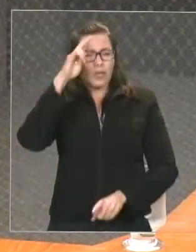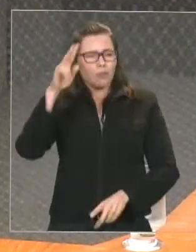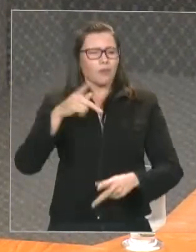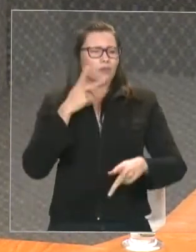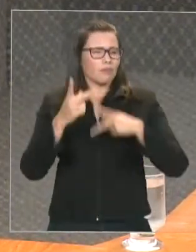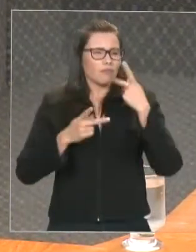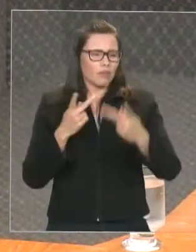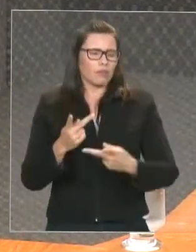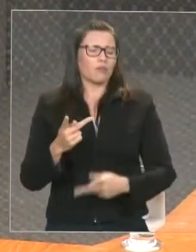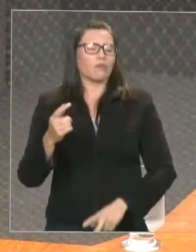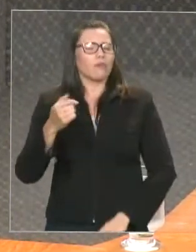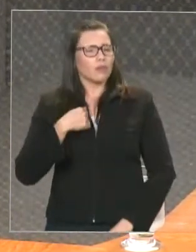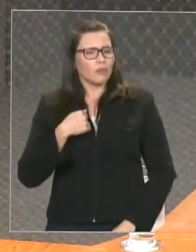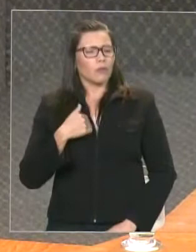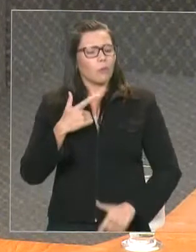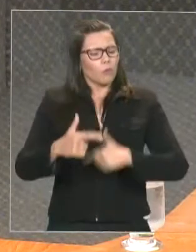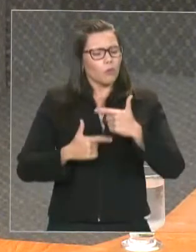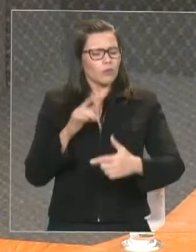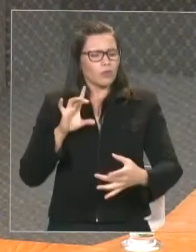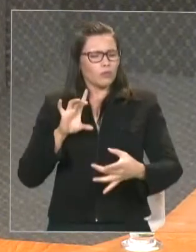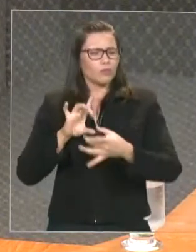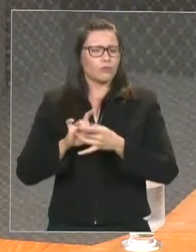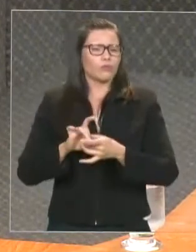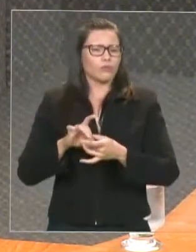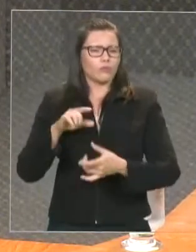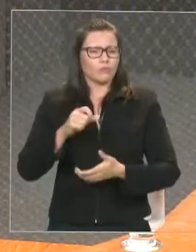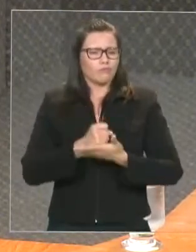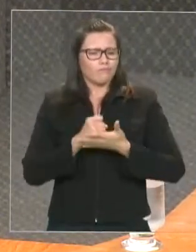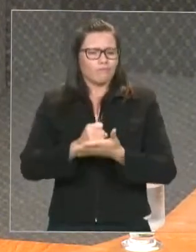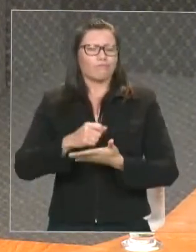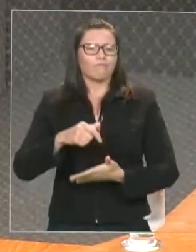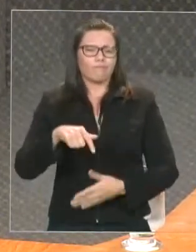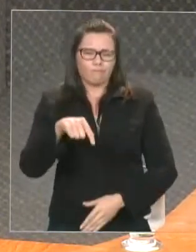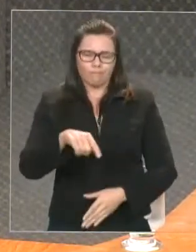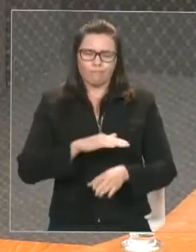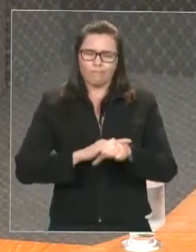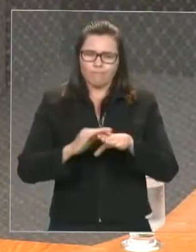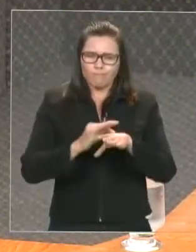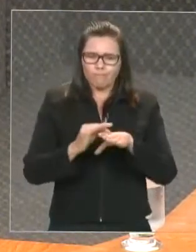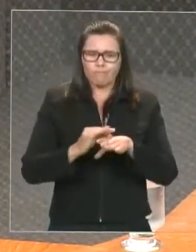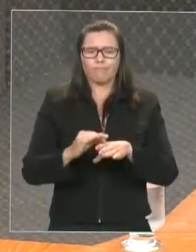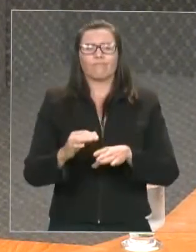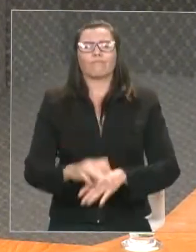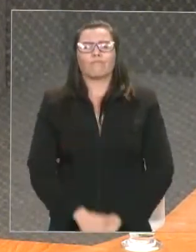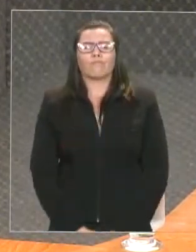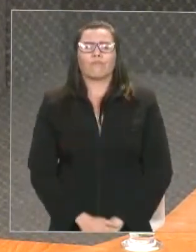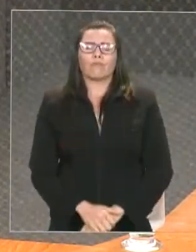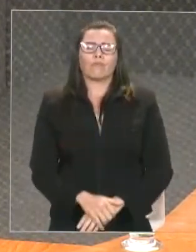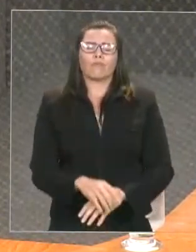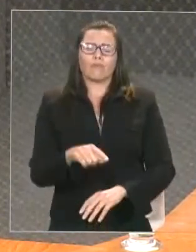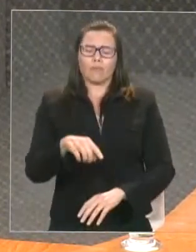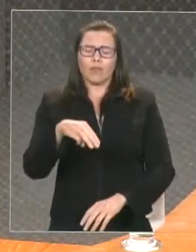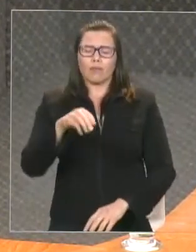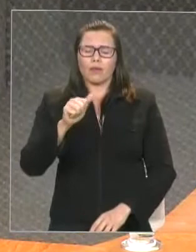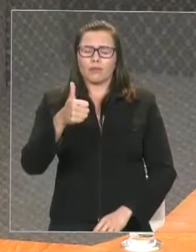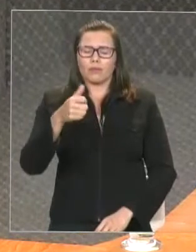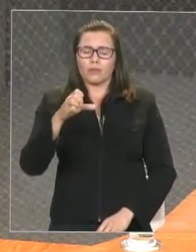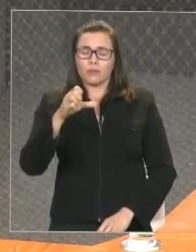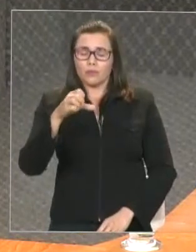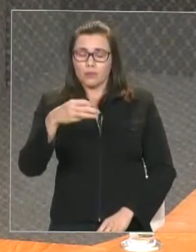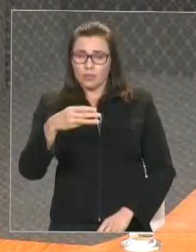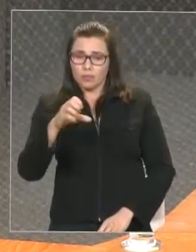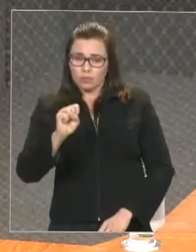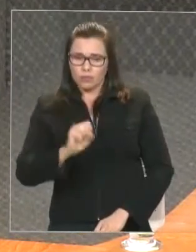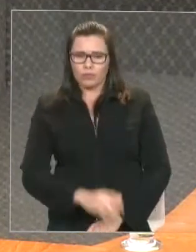dos deputados da região no programa Mais Asfalto. E eu quero aqui parabenizar o governador por essas três importantes obras.